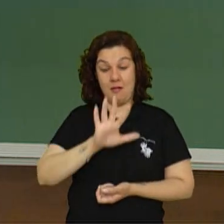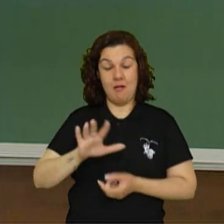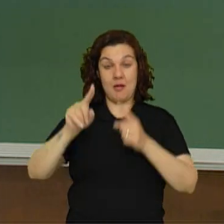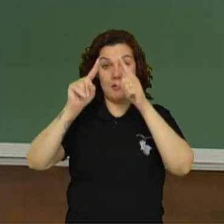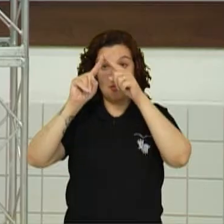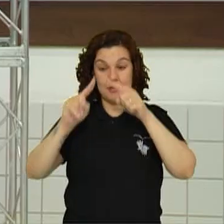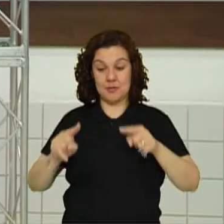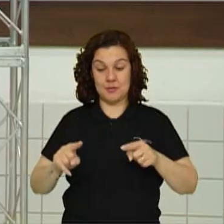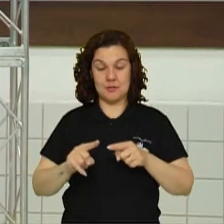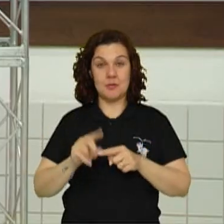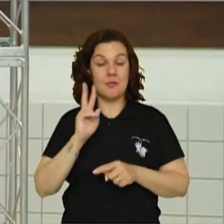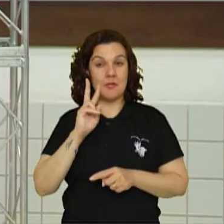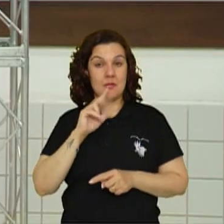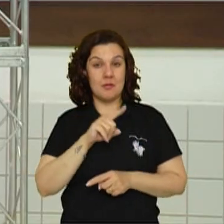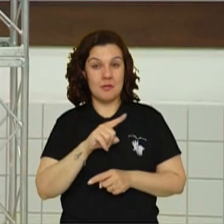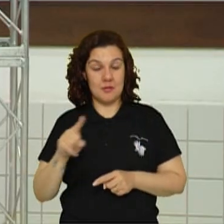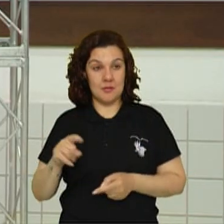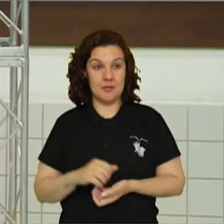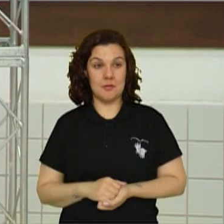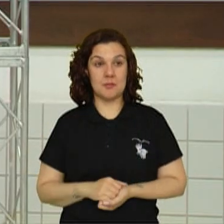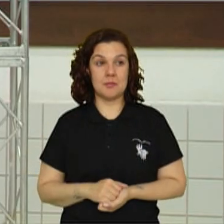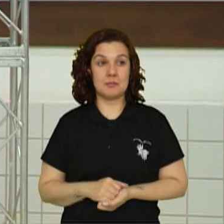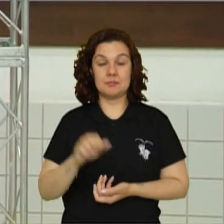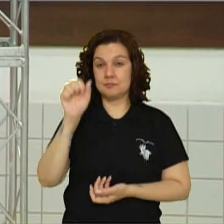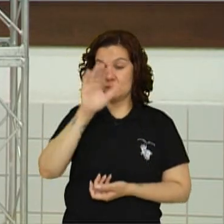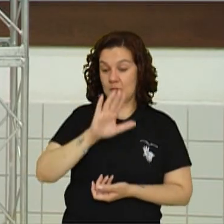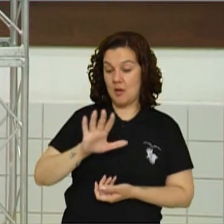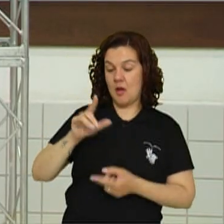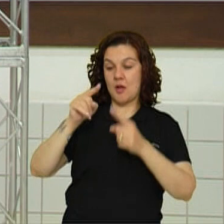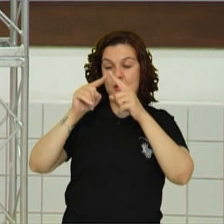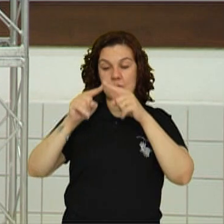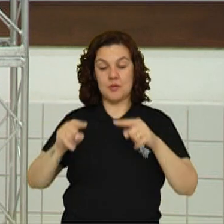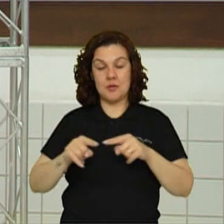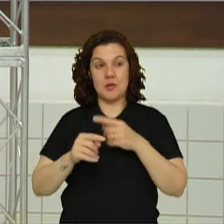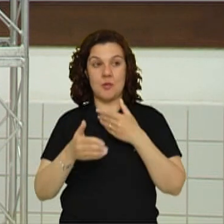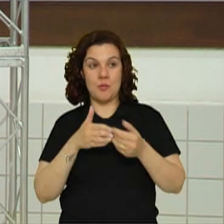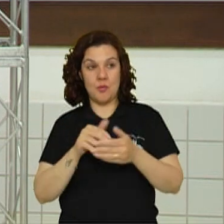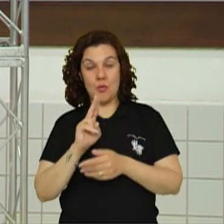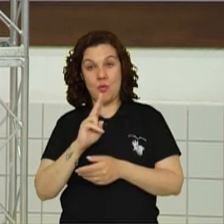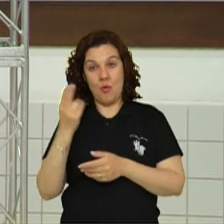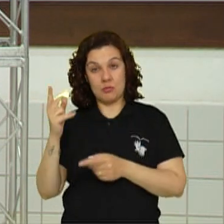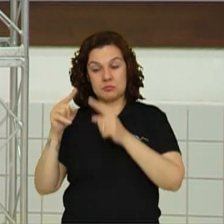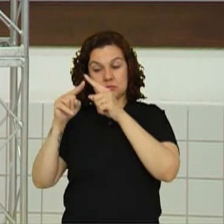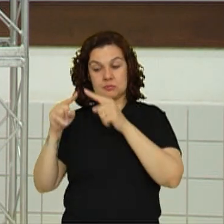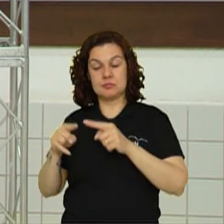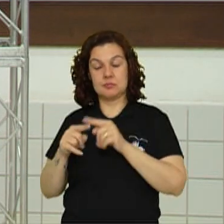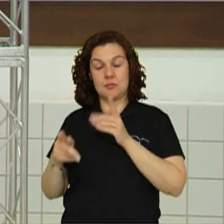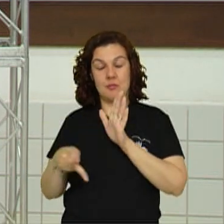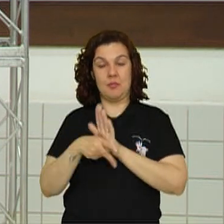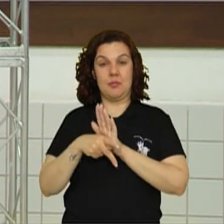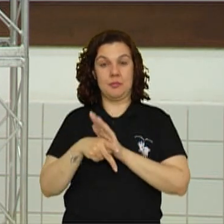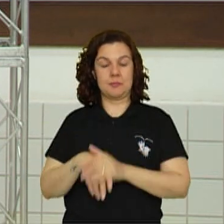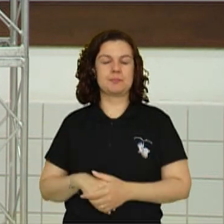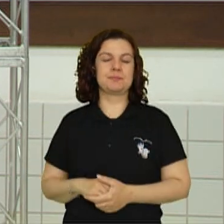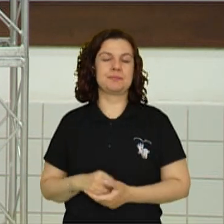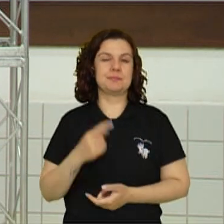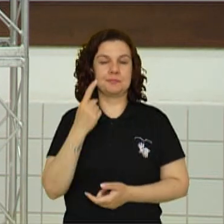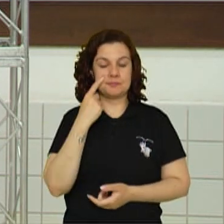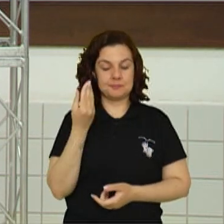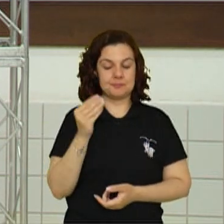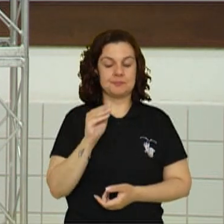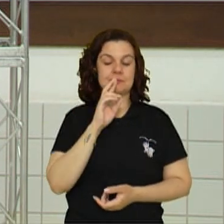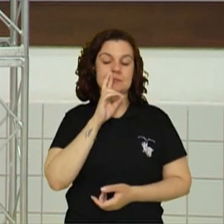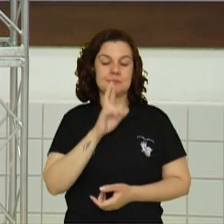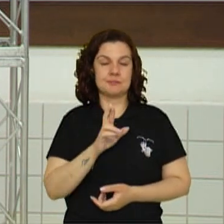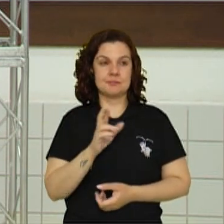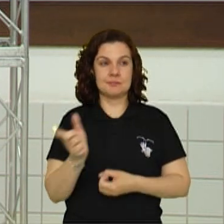triângulo. Lembra da área do triângulo? Ou a área do triângulo qualquer, ou a área do triângulo equilátero, como você quiser. Aplique aí,